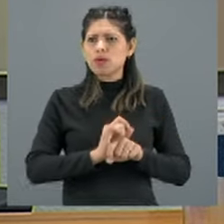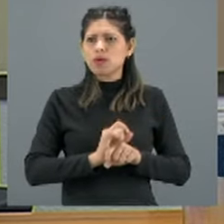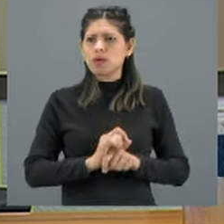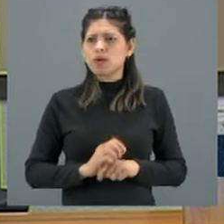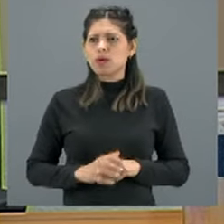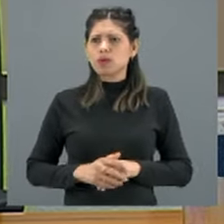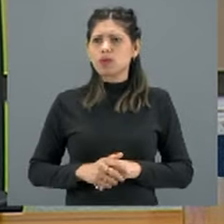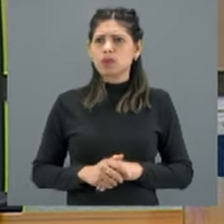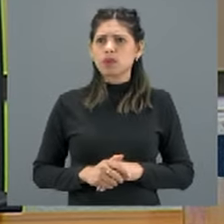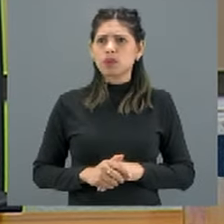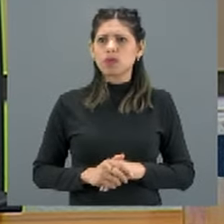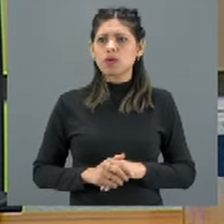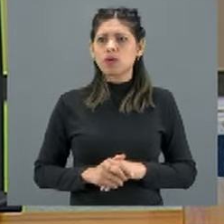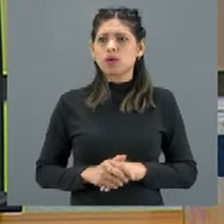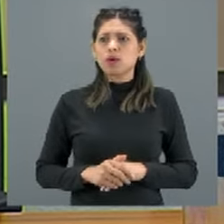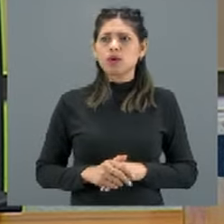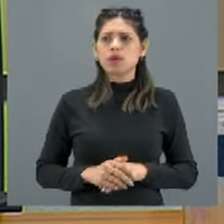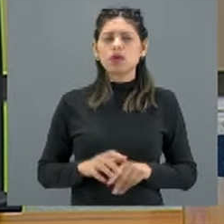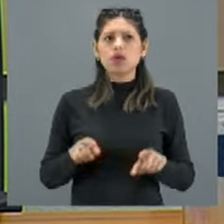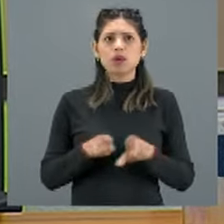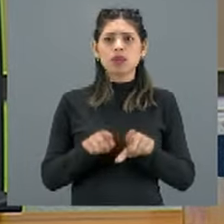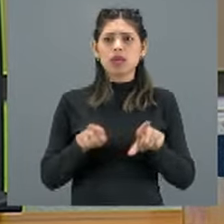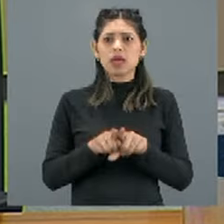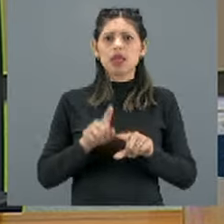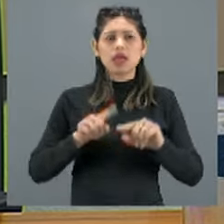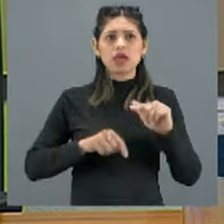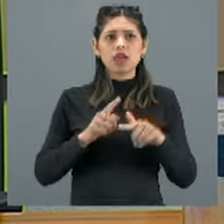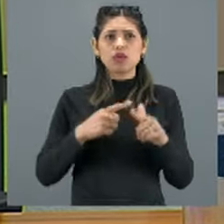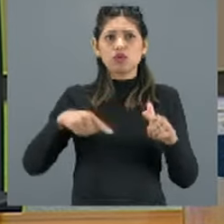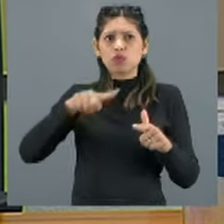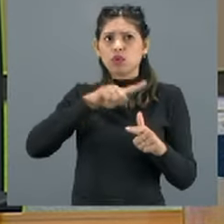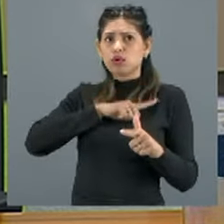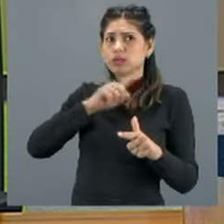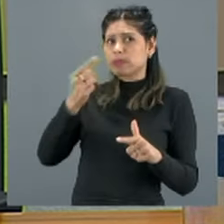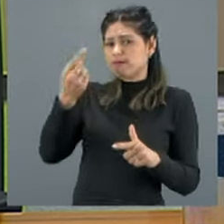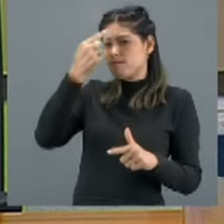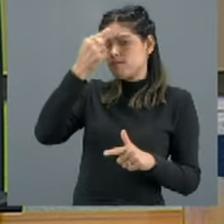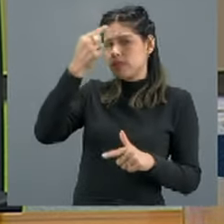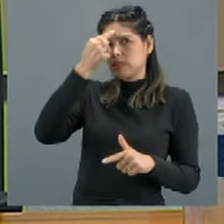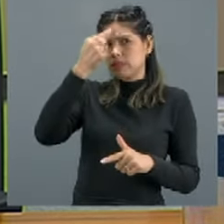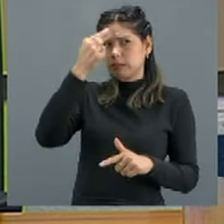Eu, como liderança, a gente preocupa